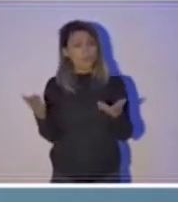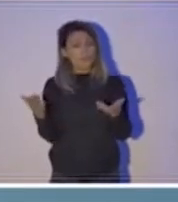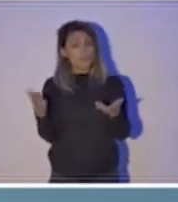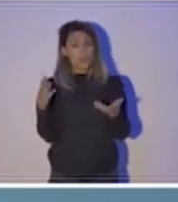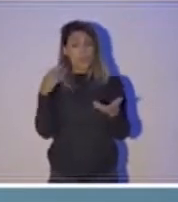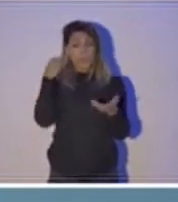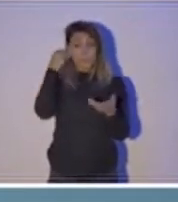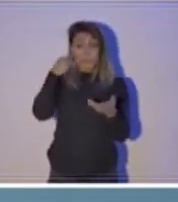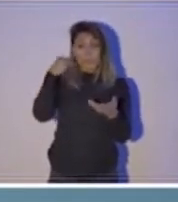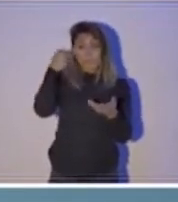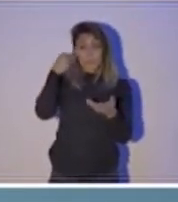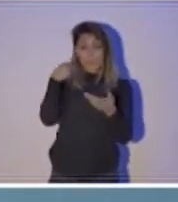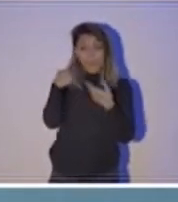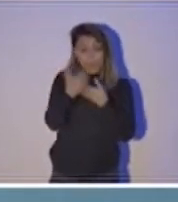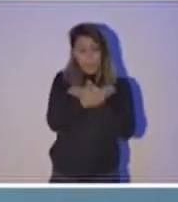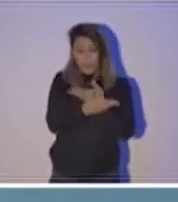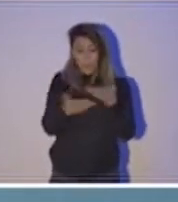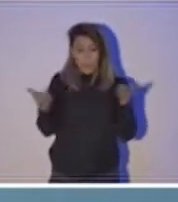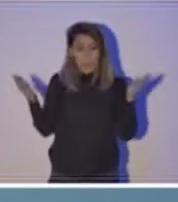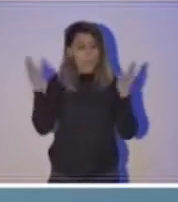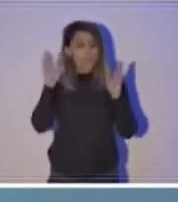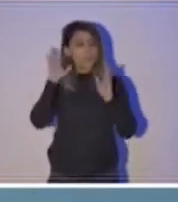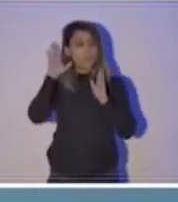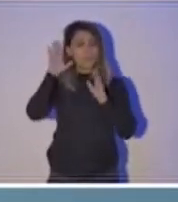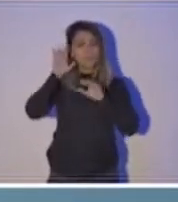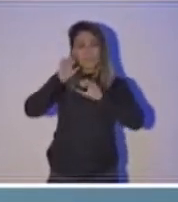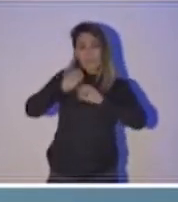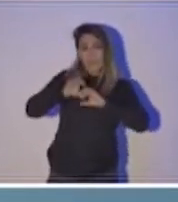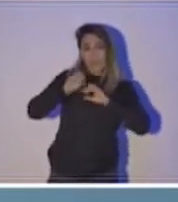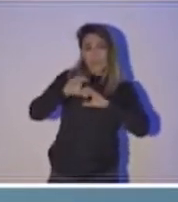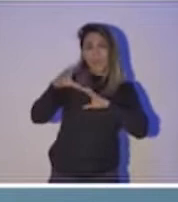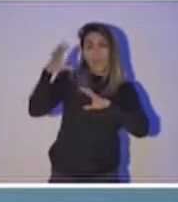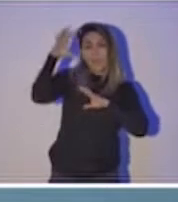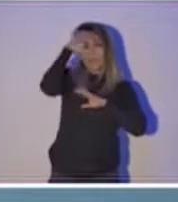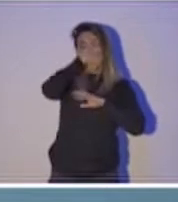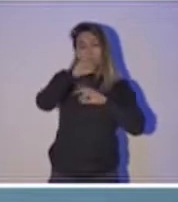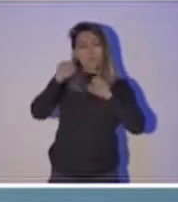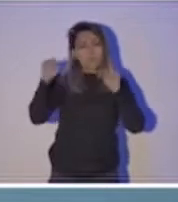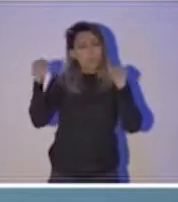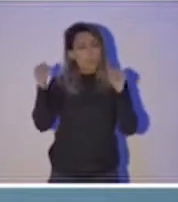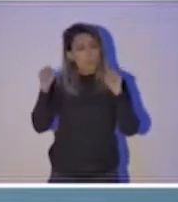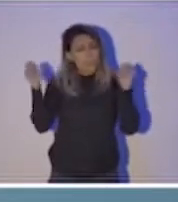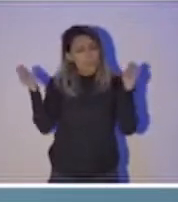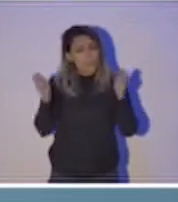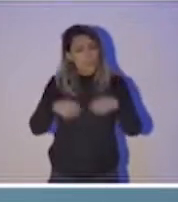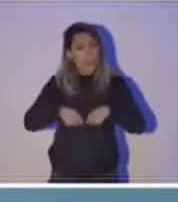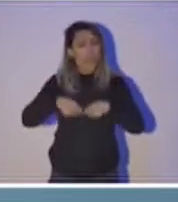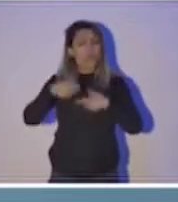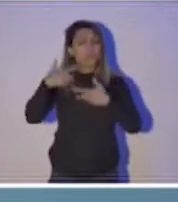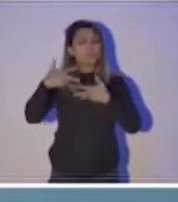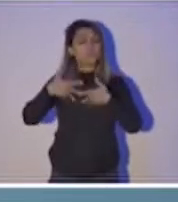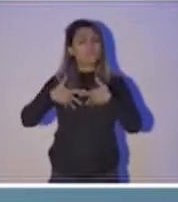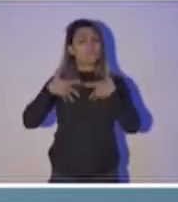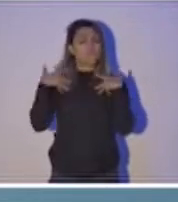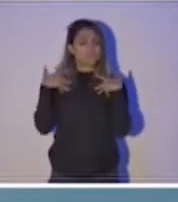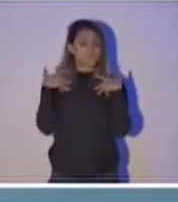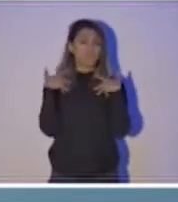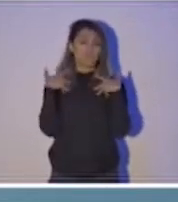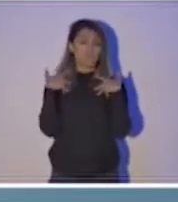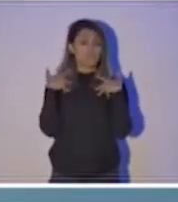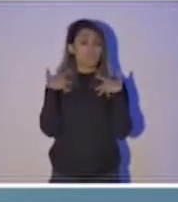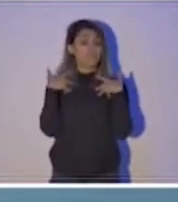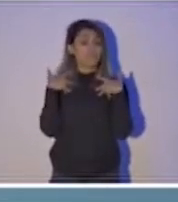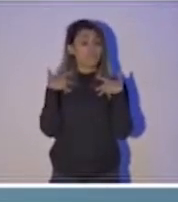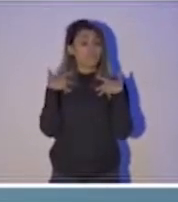como a experiência de ensinar e a experiência de aprender podem ser, de fato, o que elas precisam ser, que é prazerosas. Acho